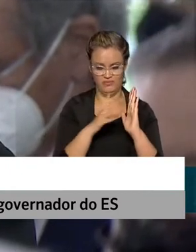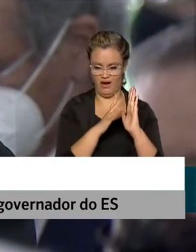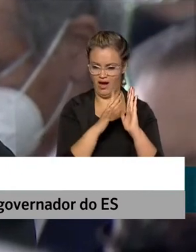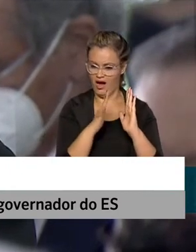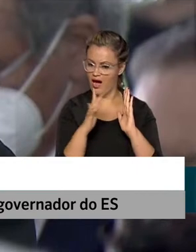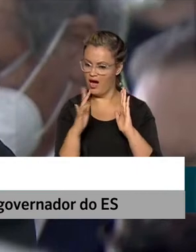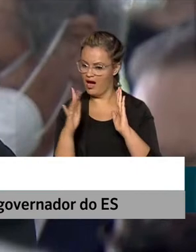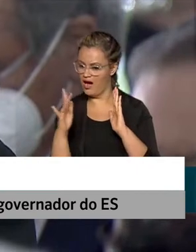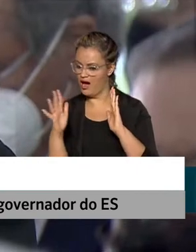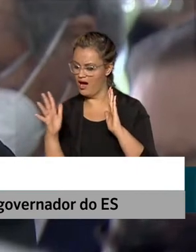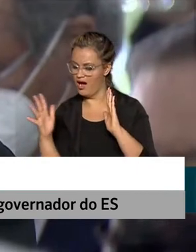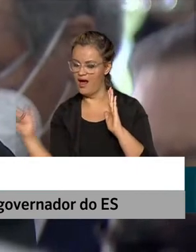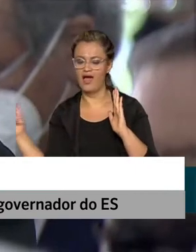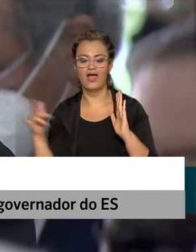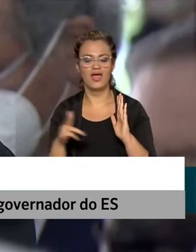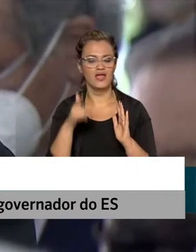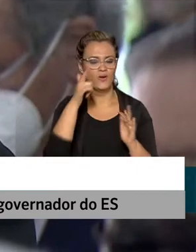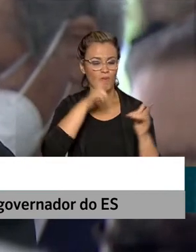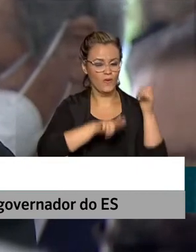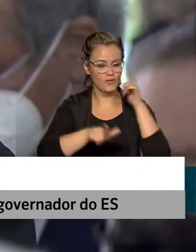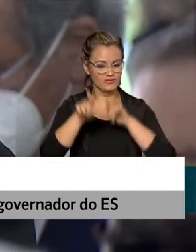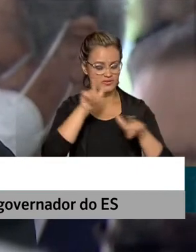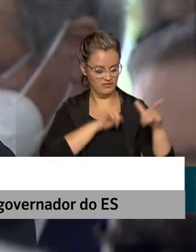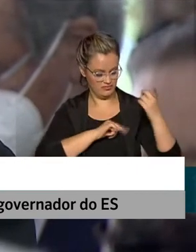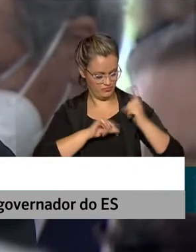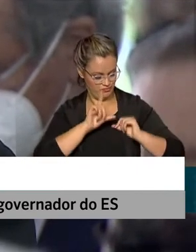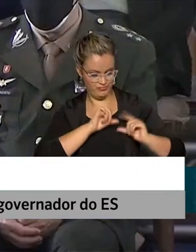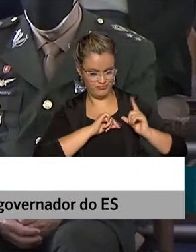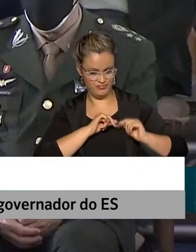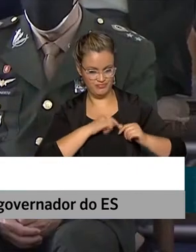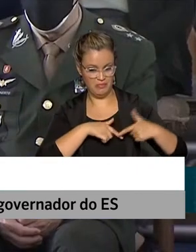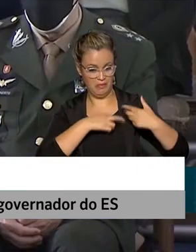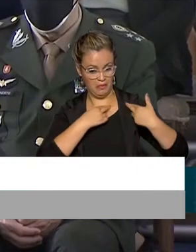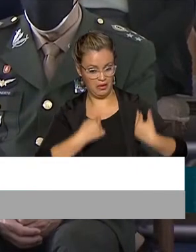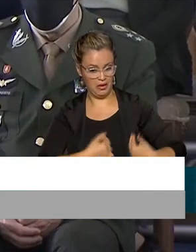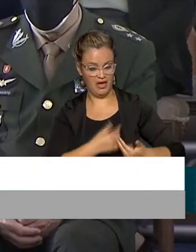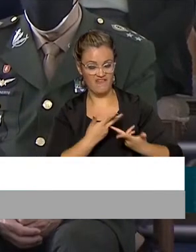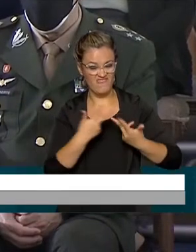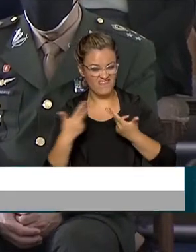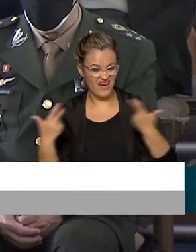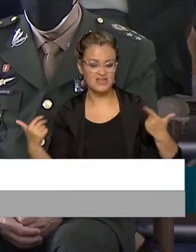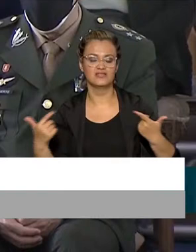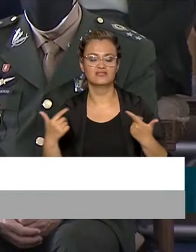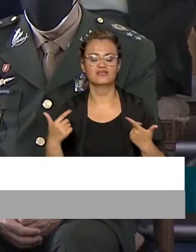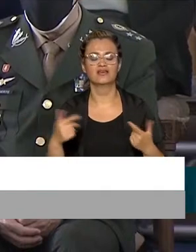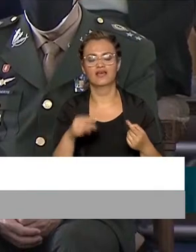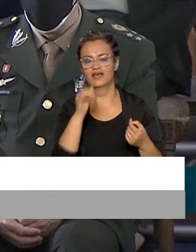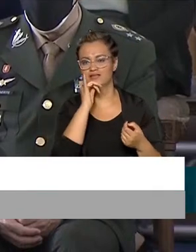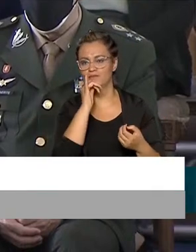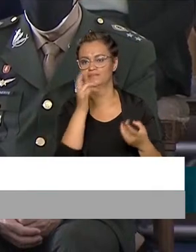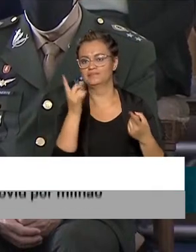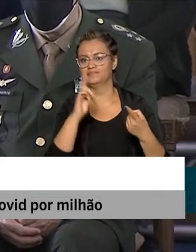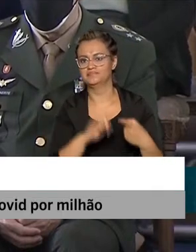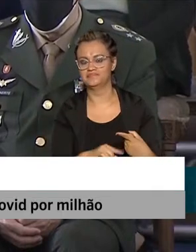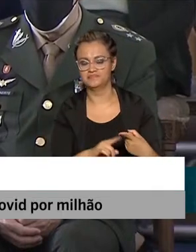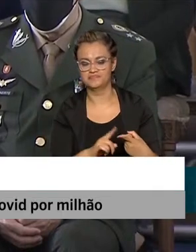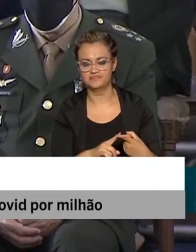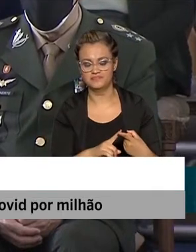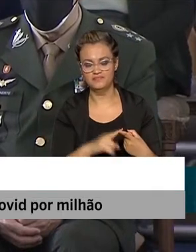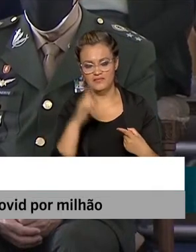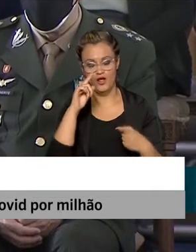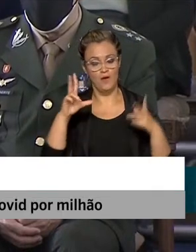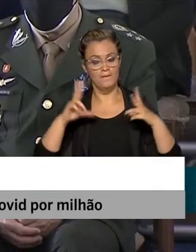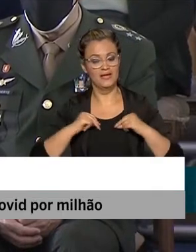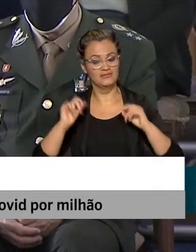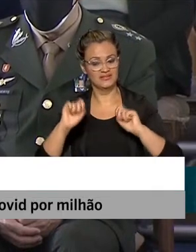militar, foi agraciado com inúmeras condecorações, dentre as quais destacam-se a Ordem do